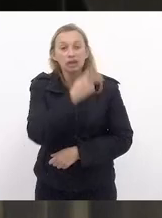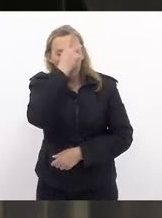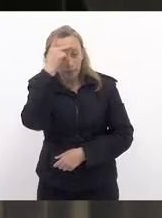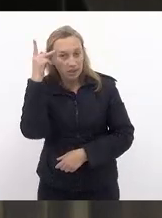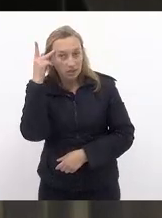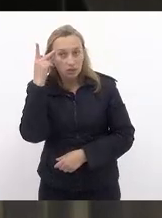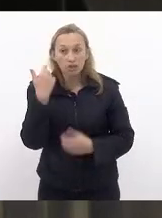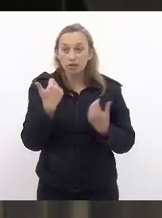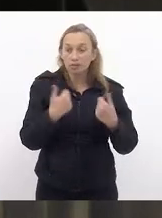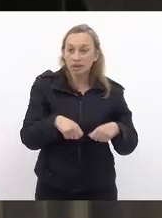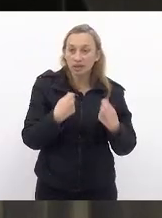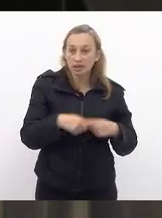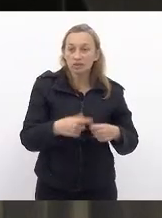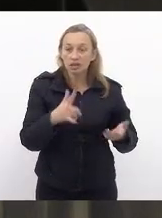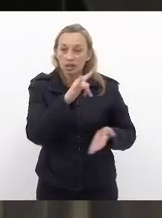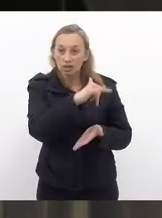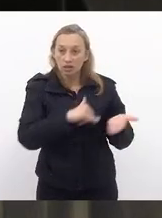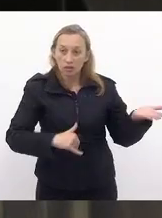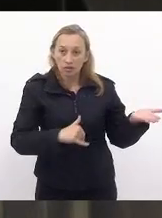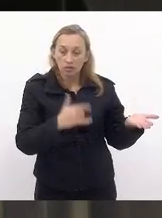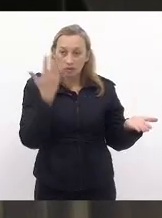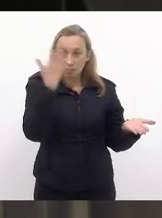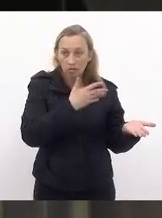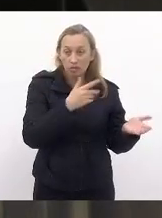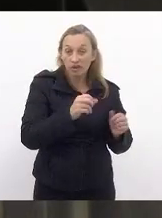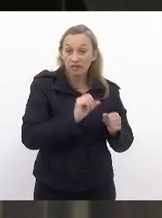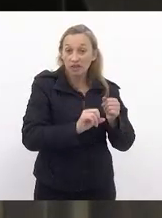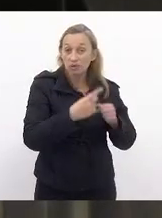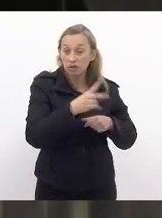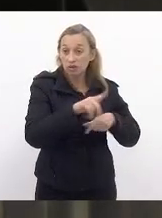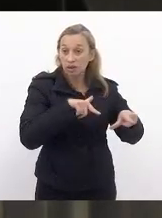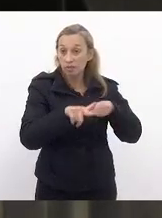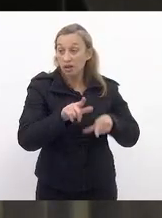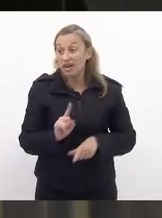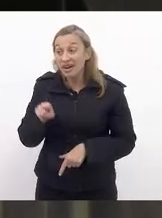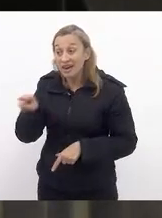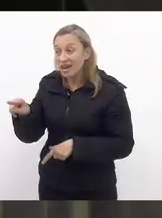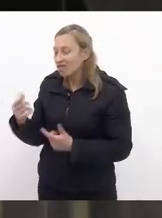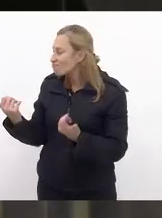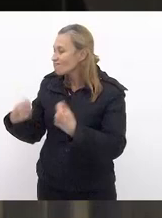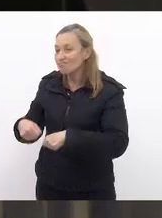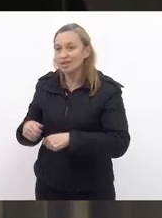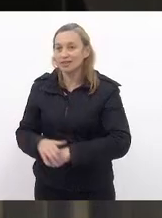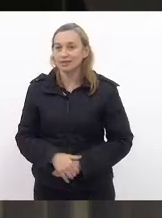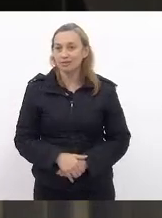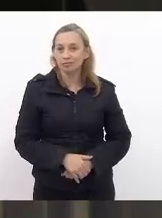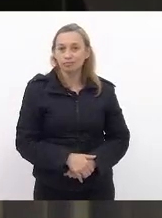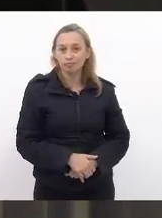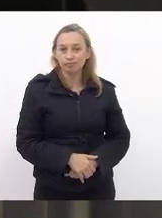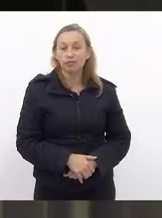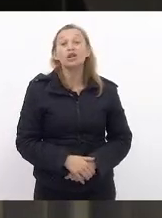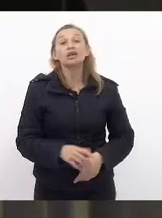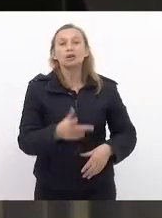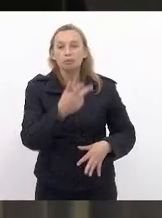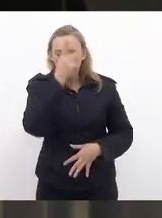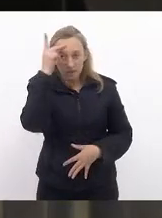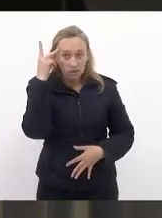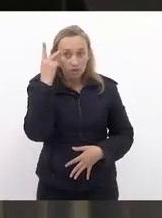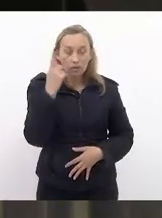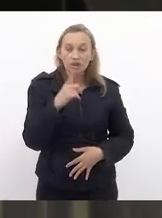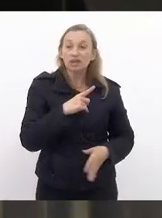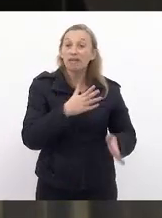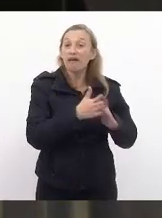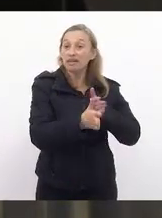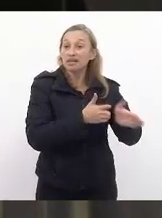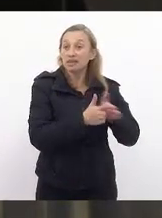pessoas que precisam do certificado para realizar seu trabalho e aquelas que não precisam dele e entre pessoas que